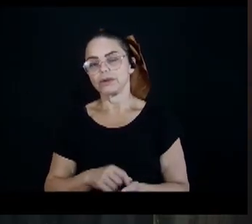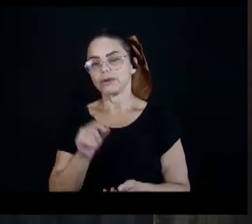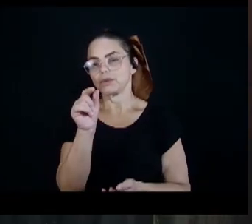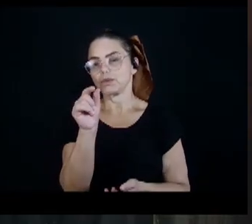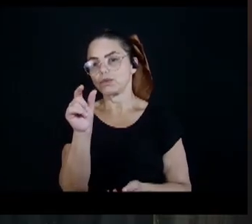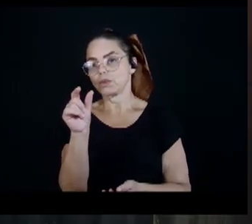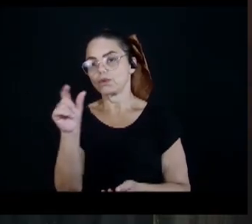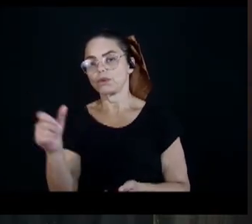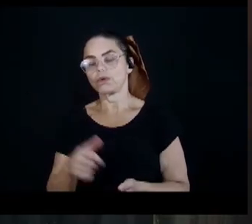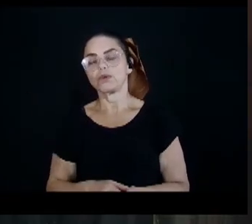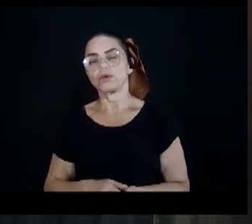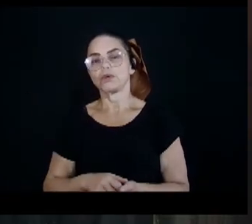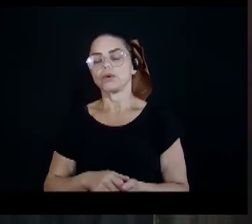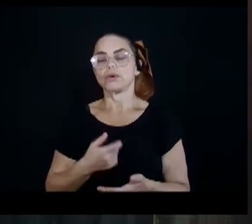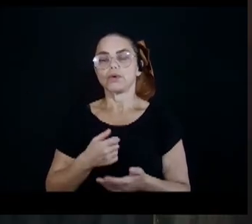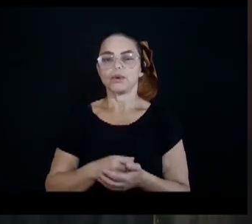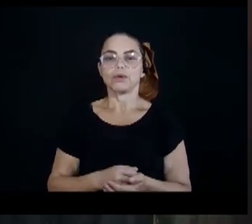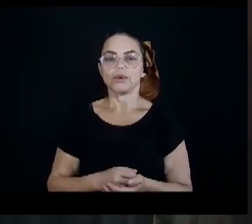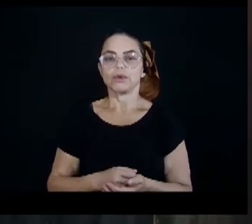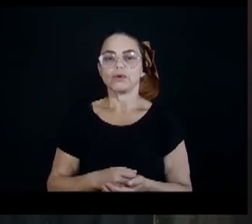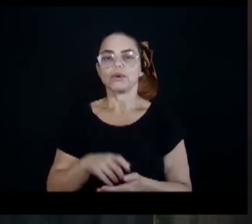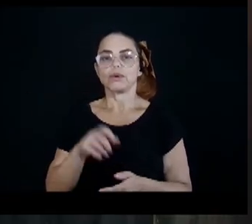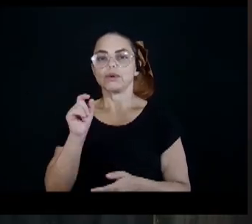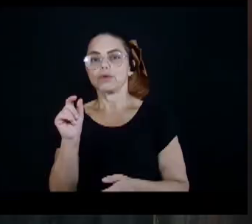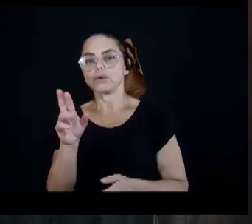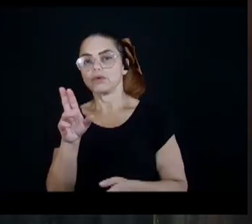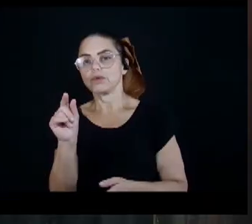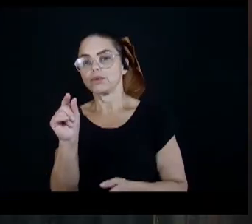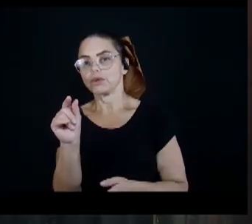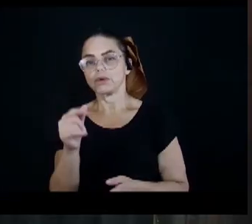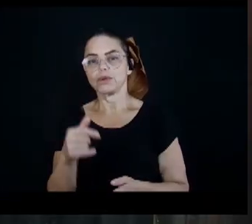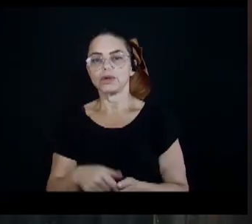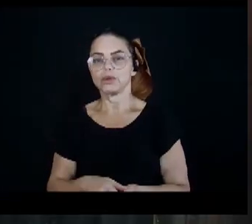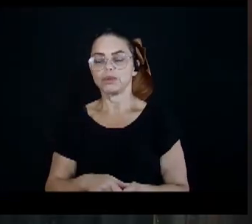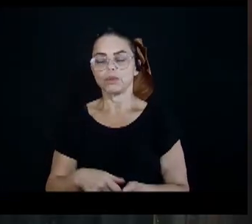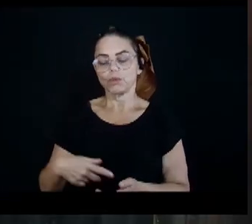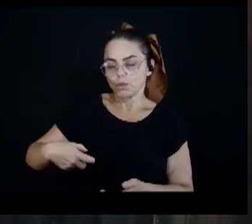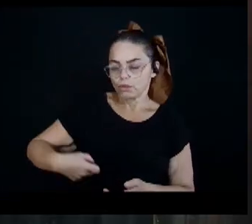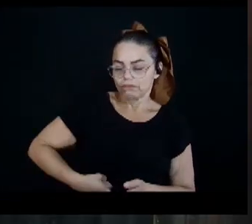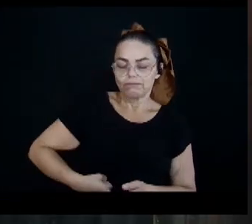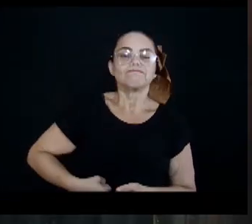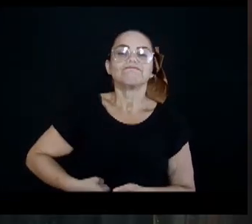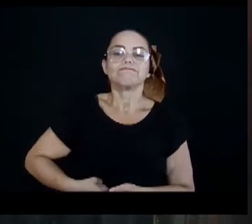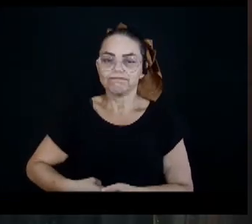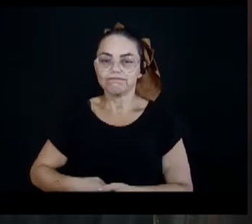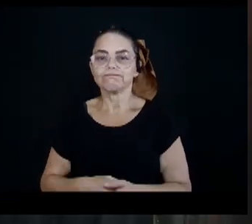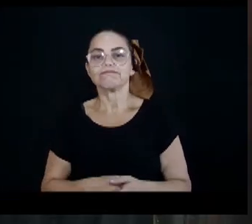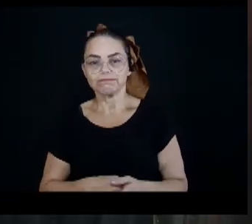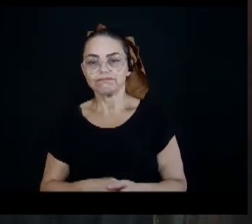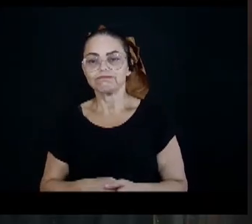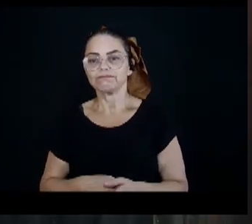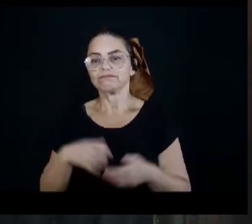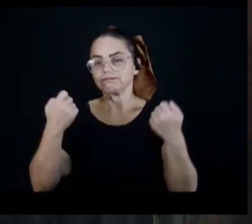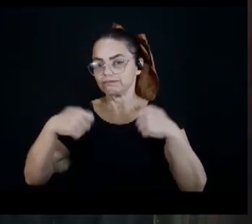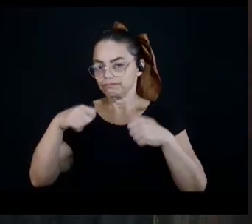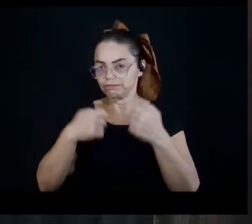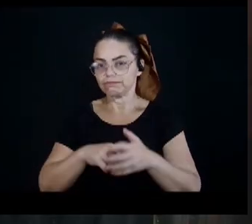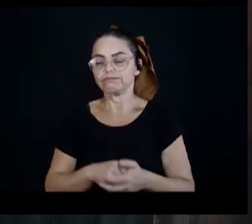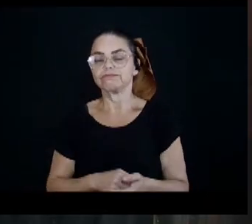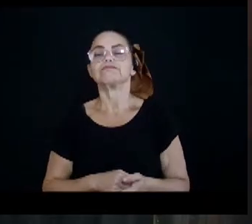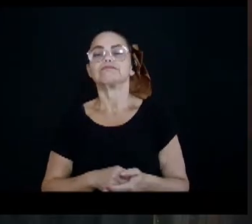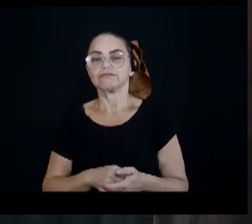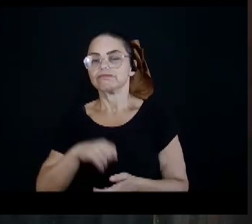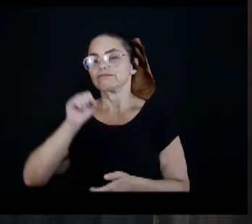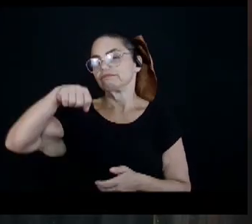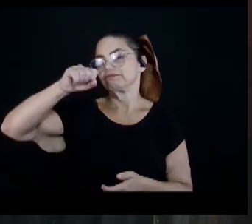sistema. O quanto eu uso, né? O quanto eu estou dosando isso. Então, a gente precisa fazer sim a